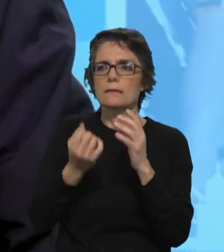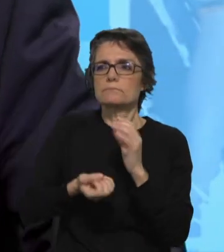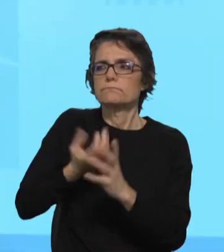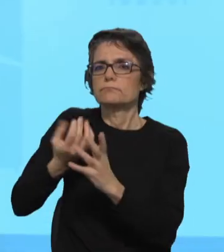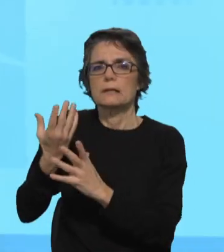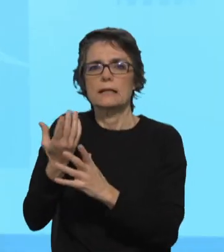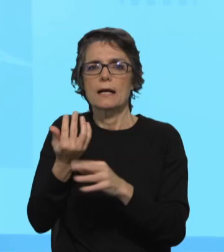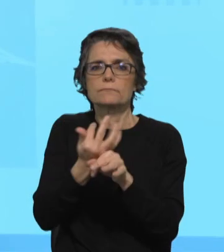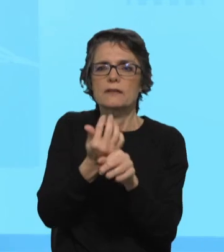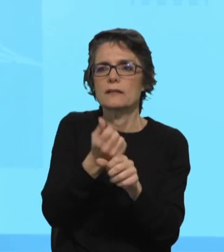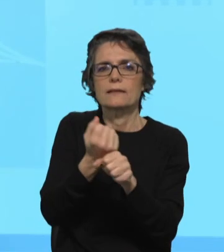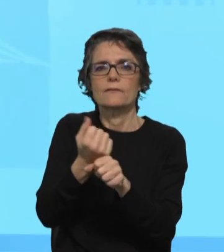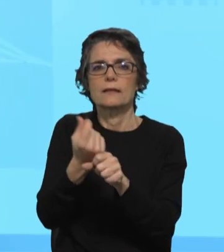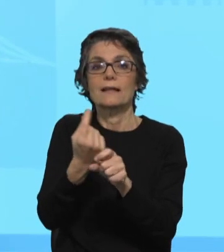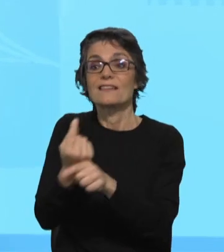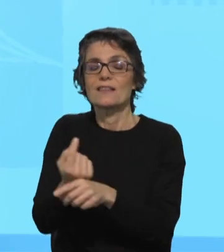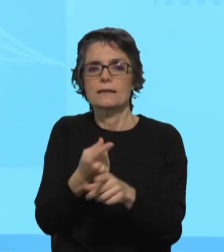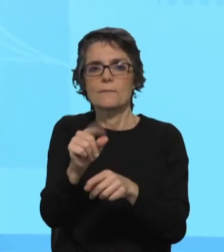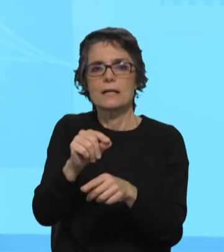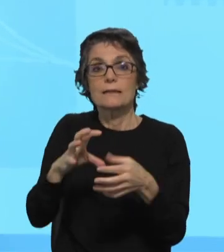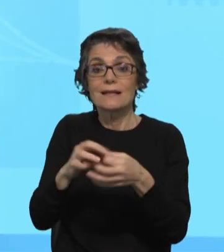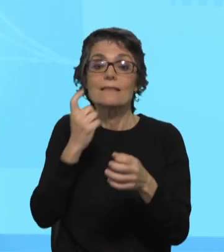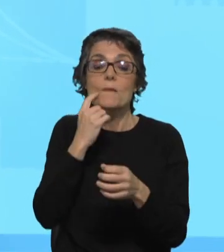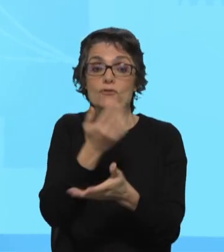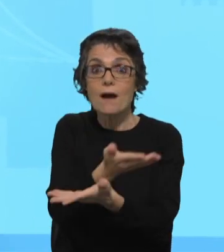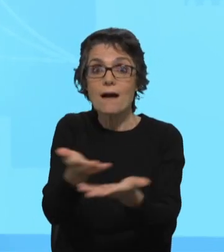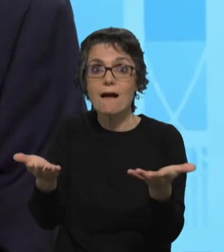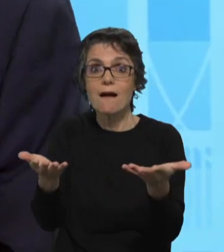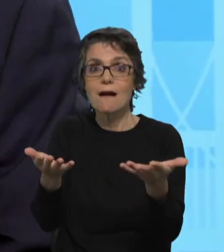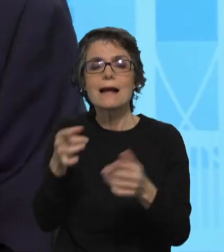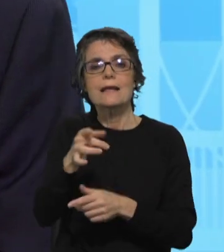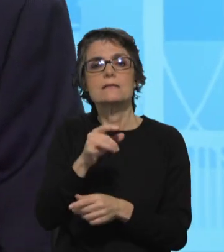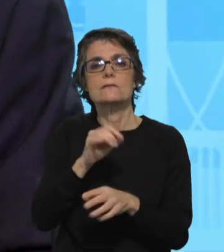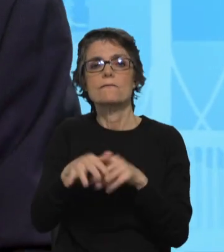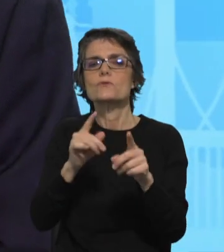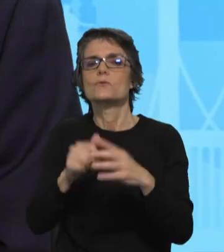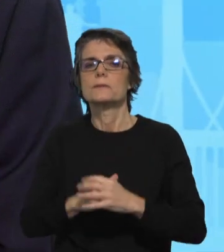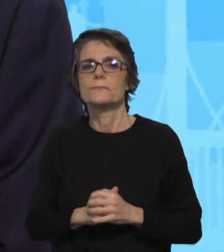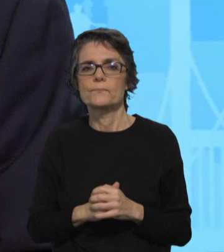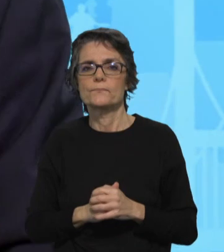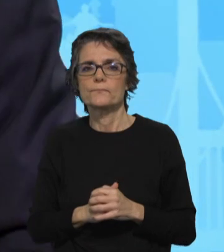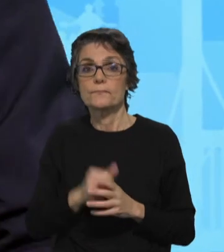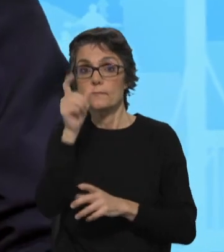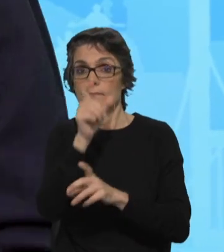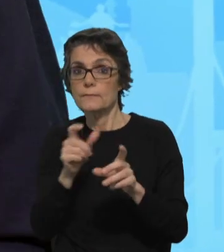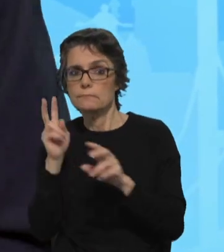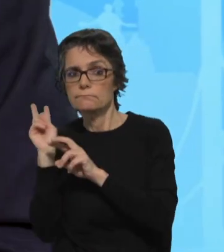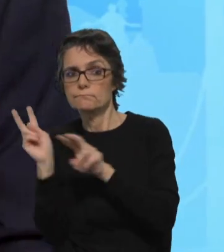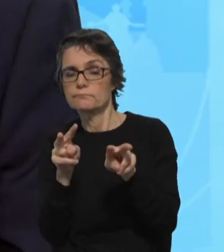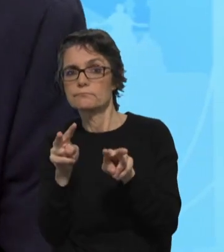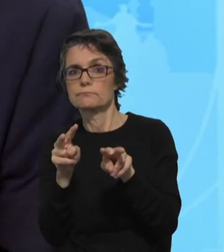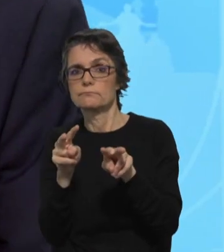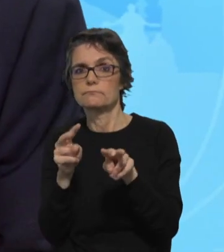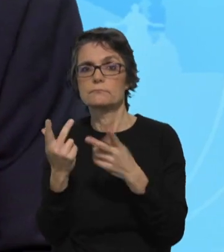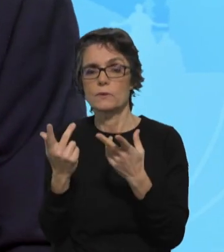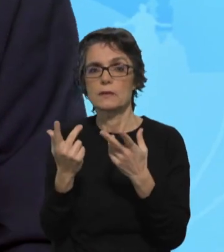capital que permite também chegar e despertar alguma inquietação ou interrogação junto de pessoas que